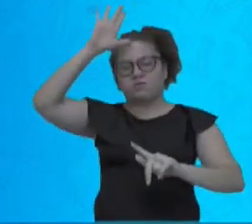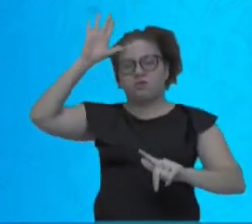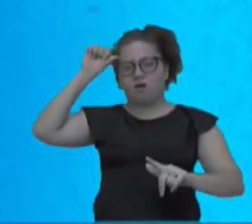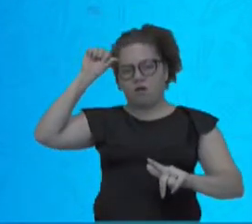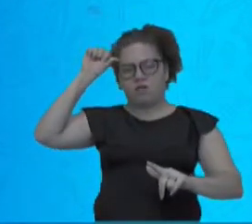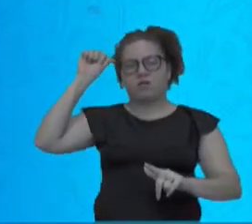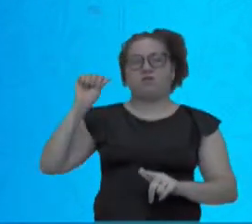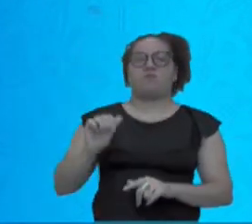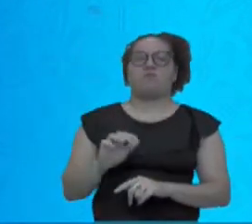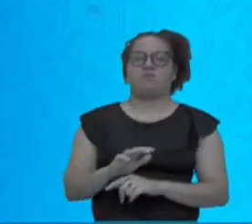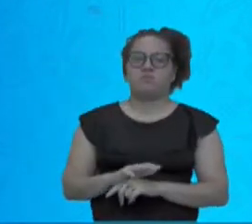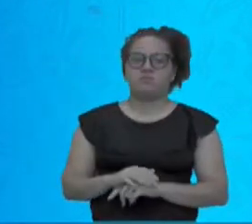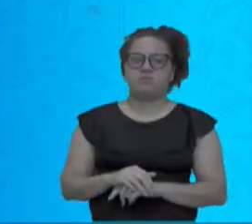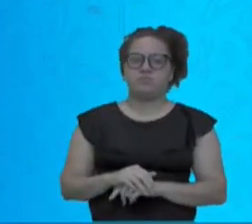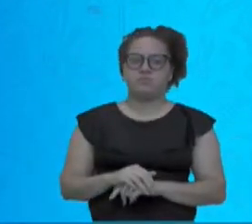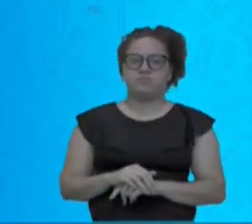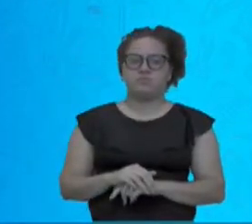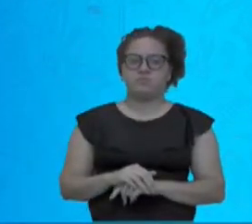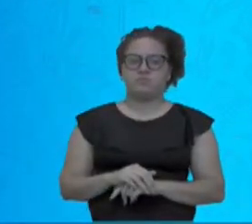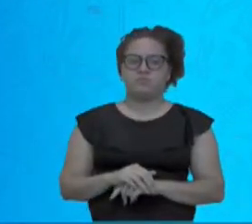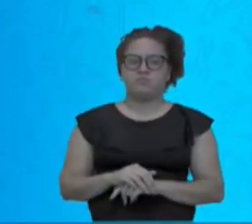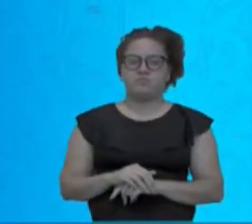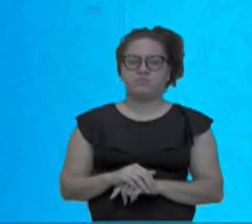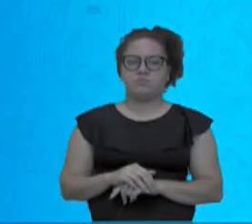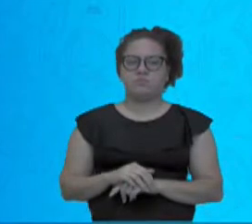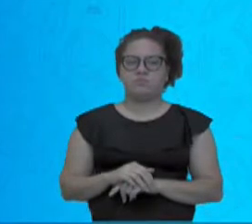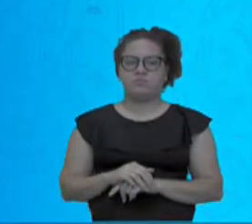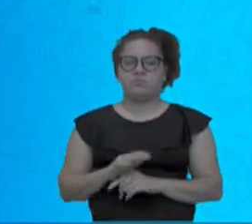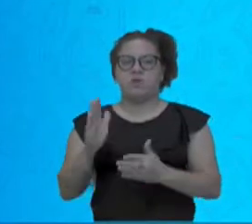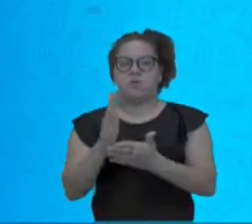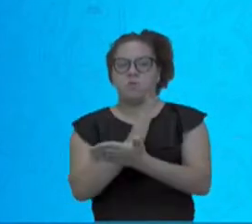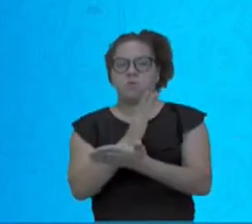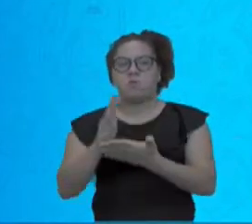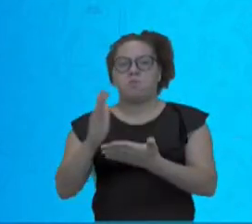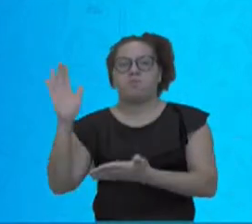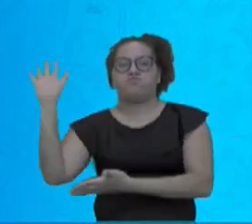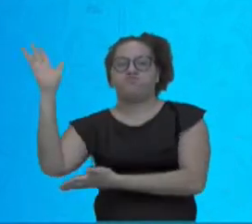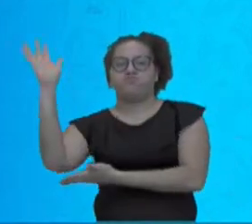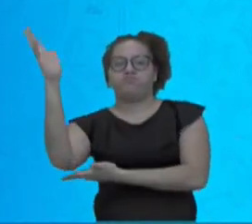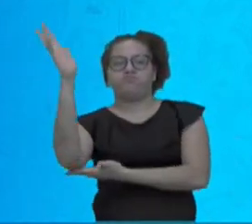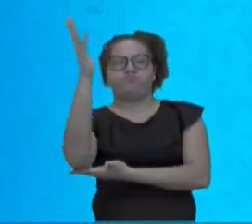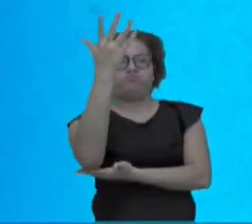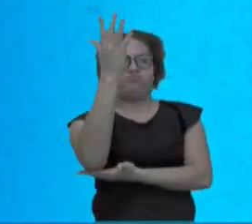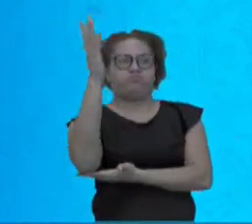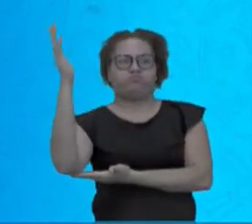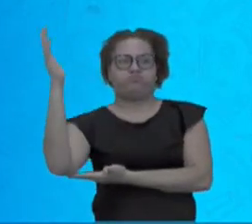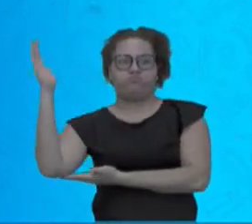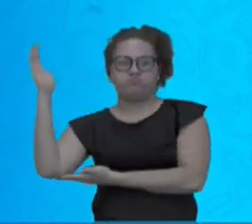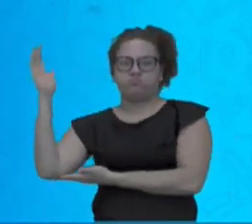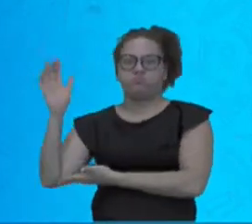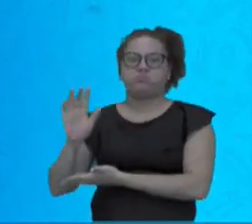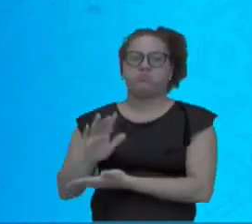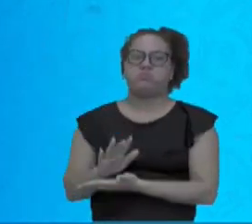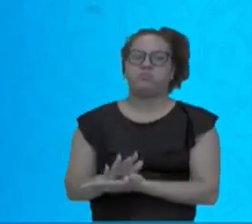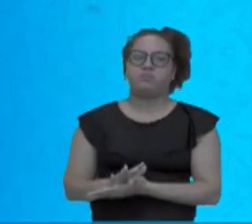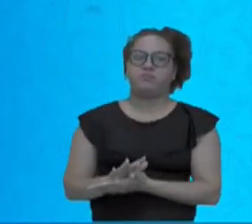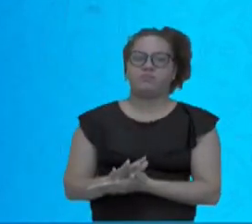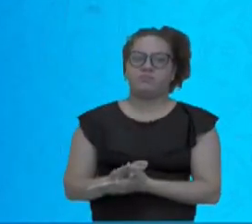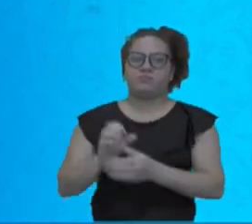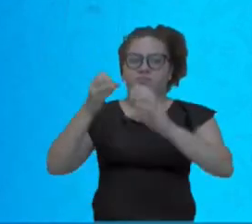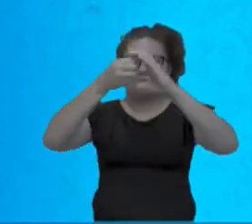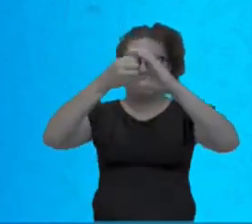mais galhos. E algumas árvores, tá, têm uma